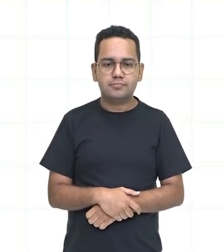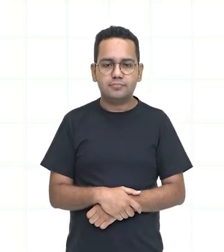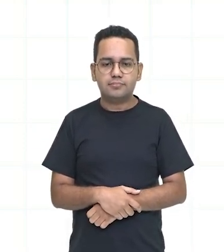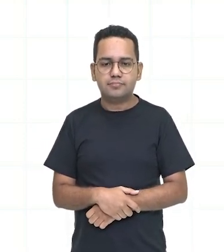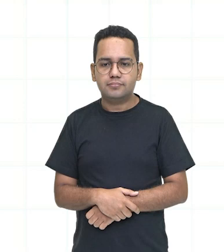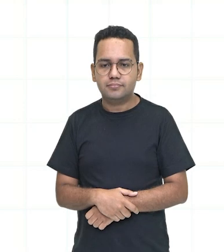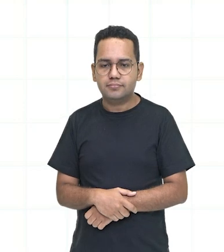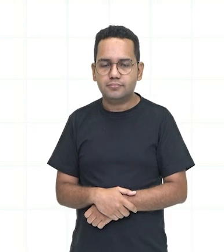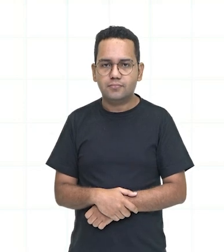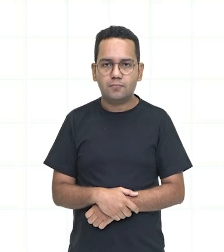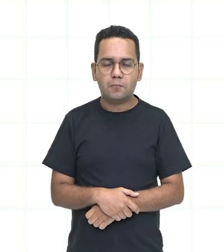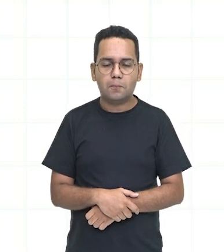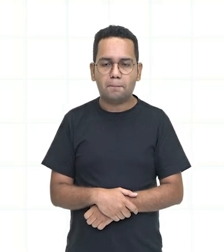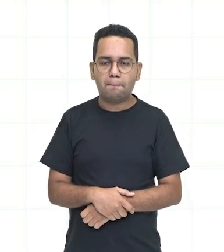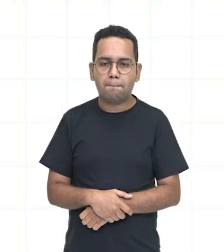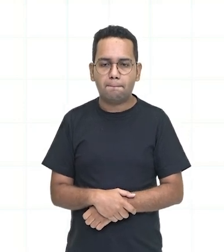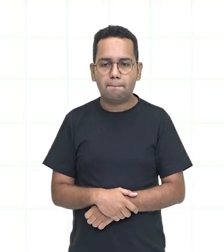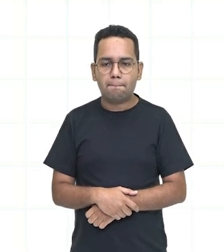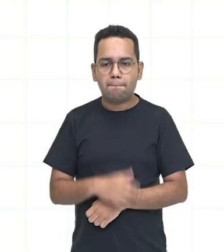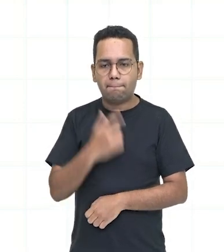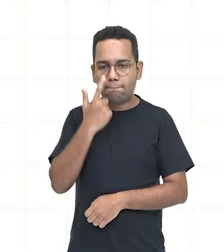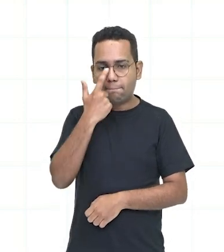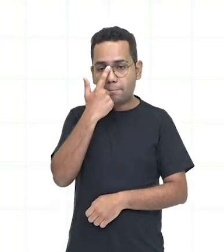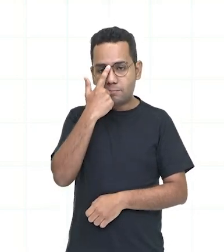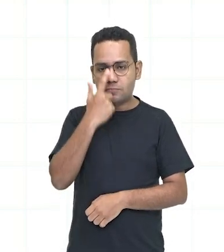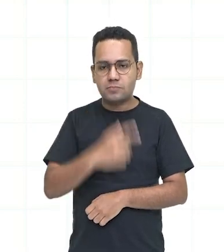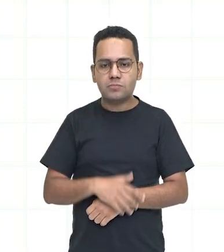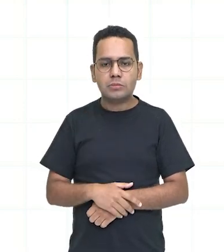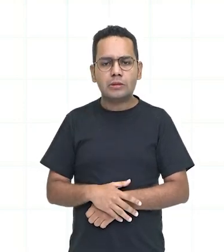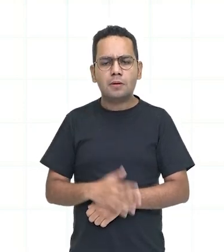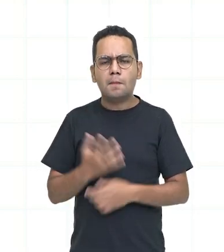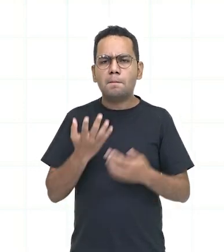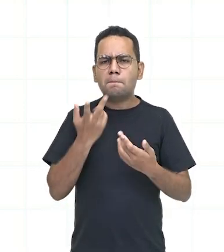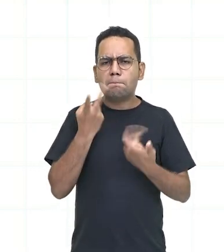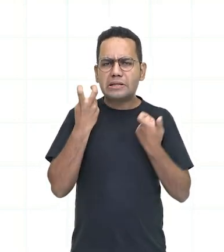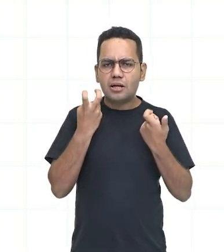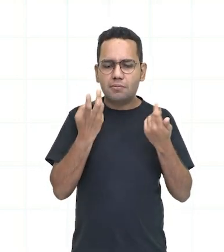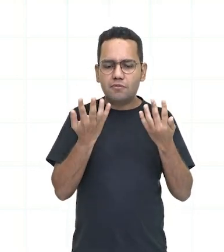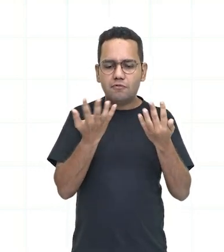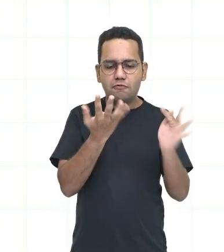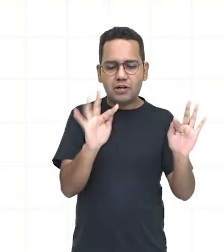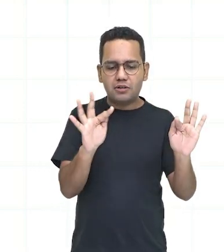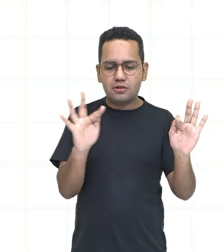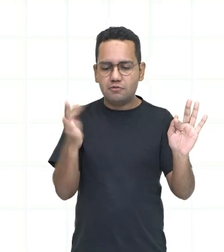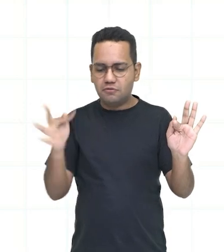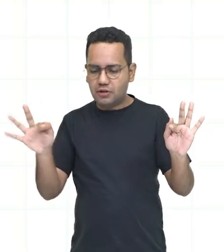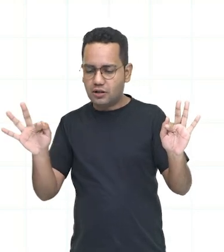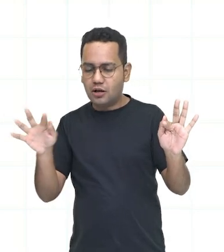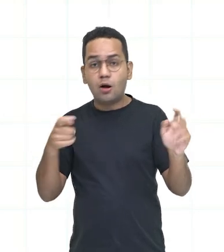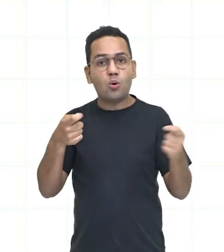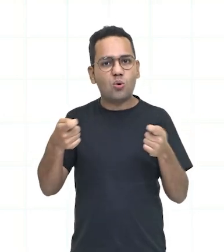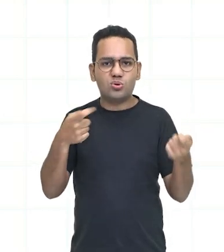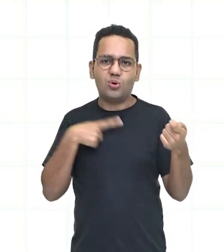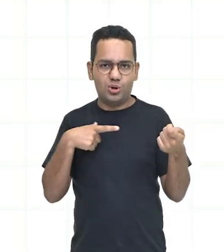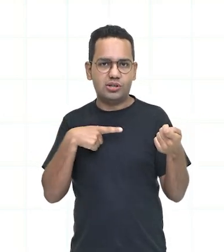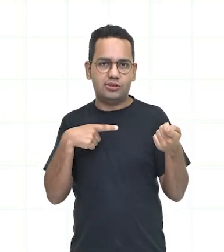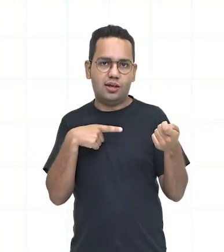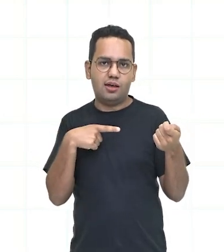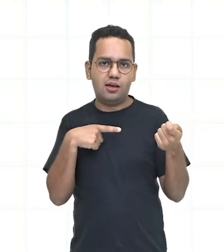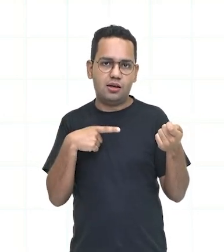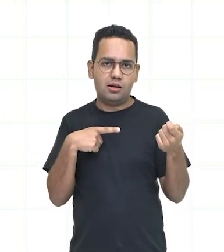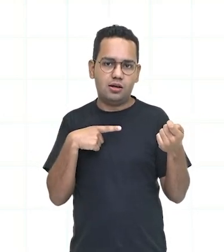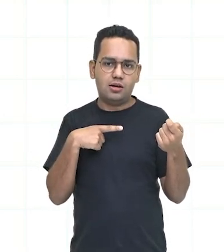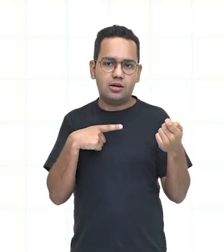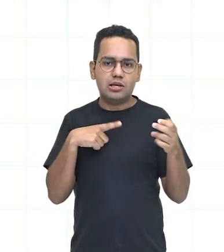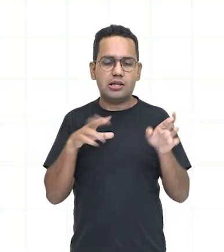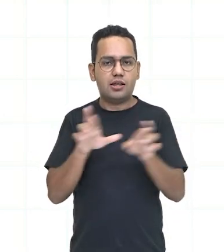time. Repare que essa oração aqui está condicionada à primeira. Ela só acontece se eu tiver,